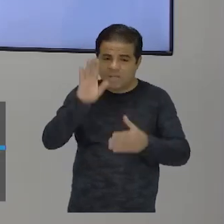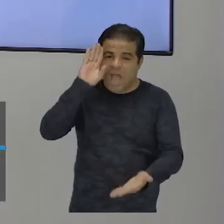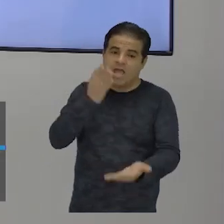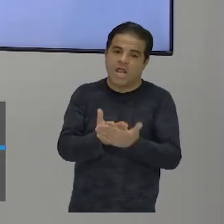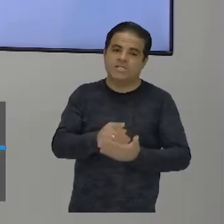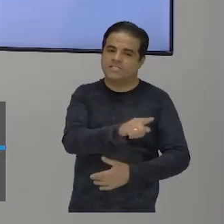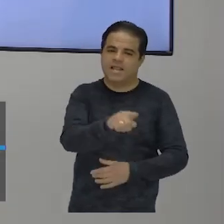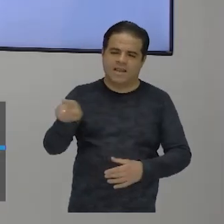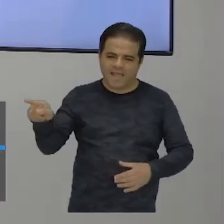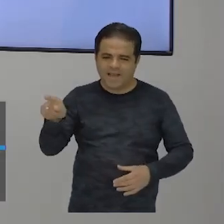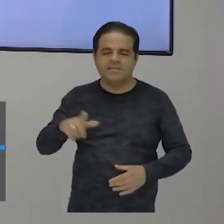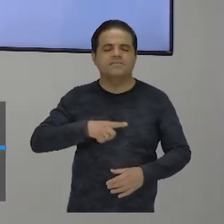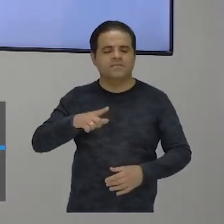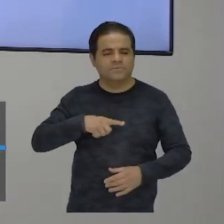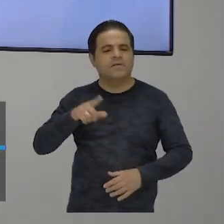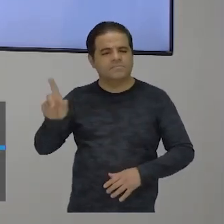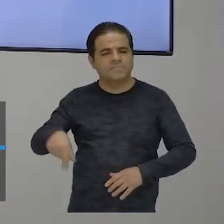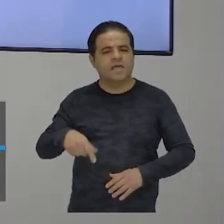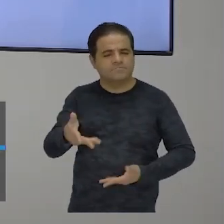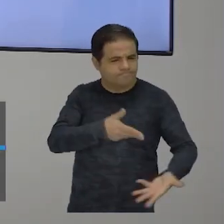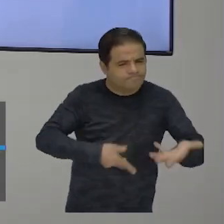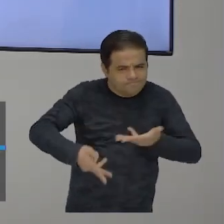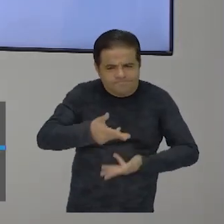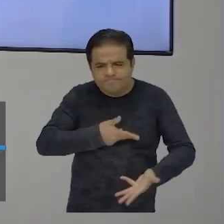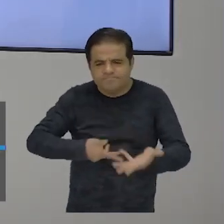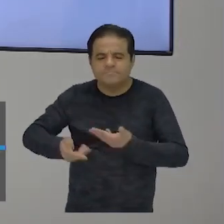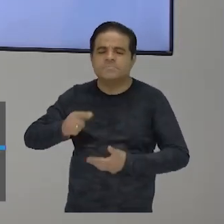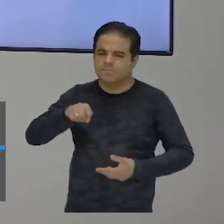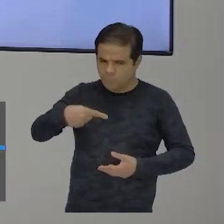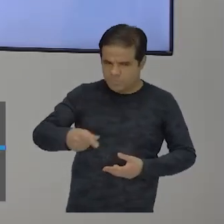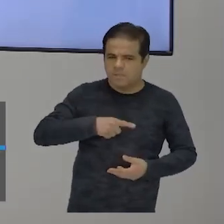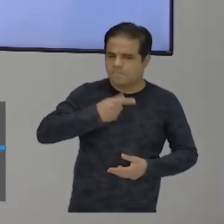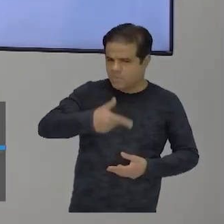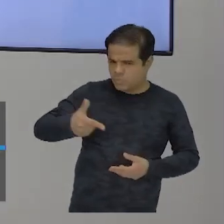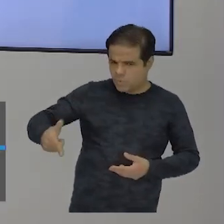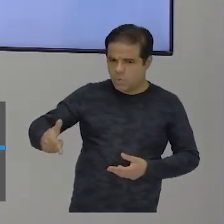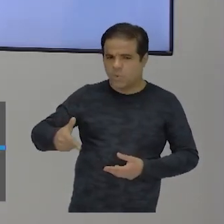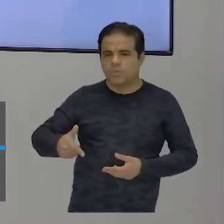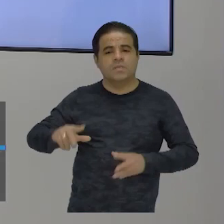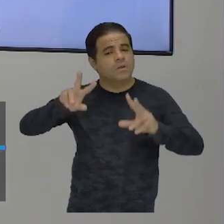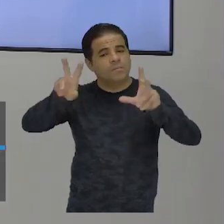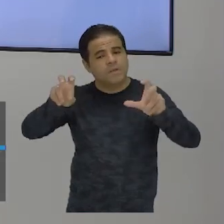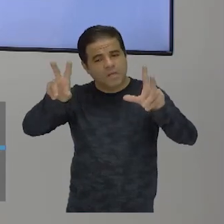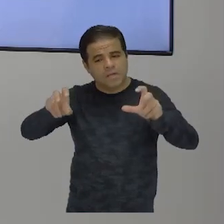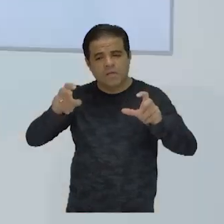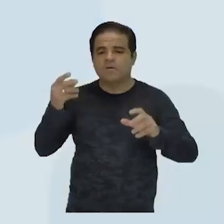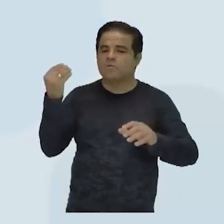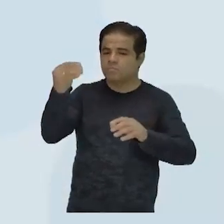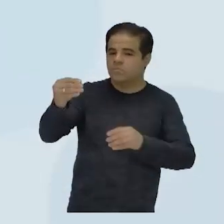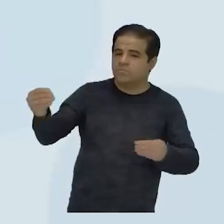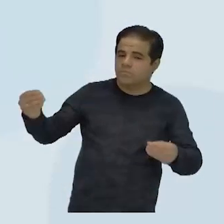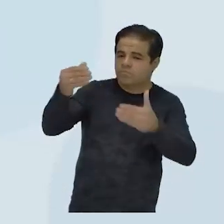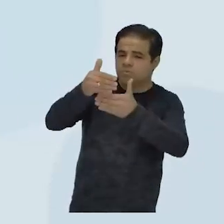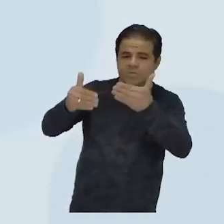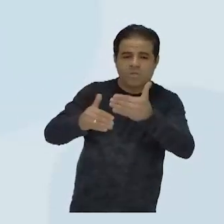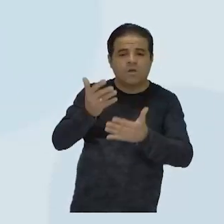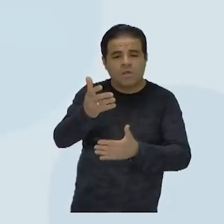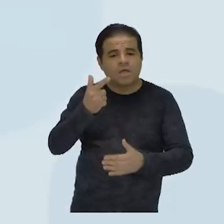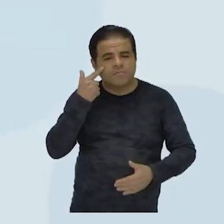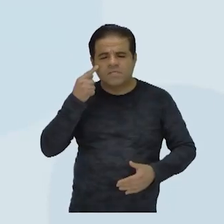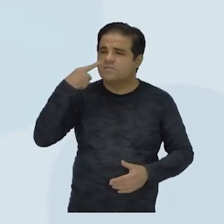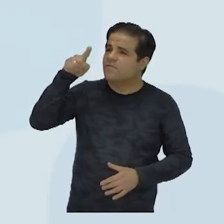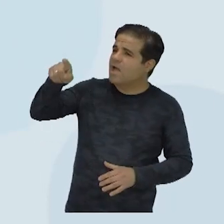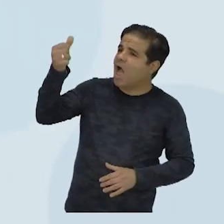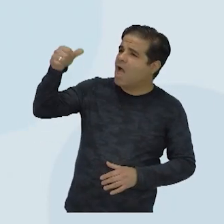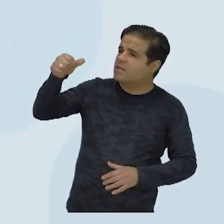nelas. Então, nós temos aí essas interações, logo mais temos mais. Então, tem mais uma questão que eu vou colocar aí na tela. Eu quero que vocês